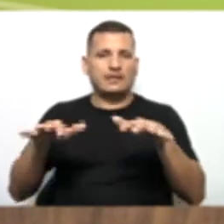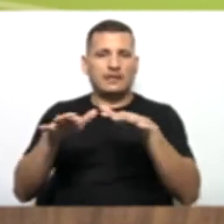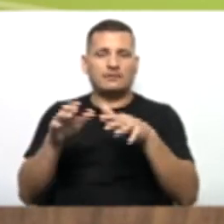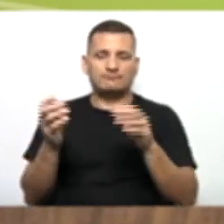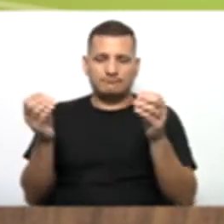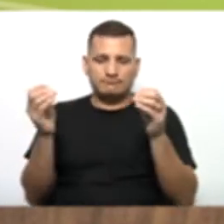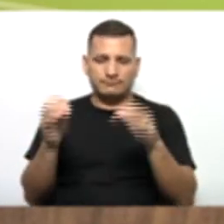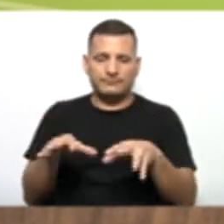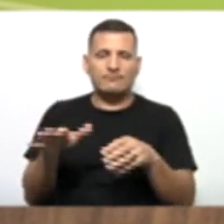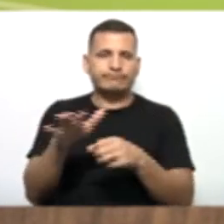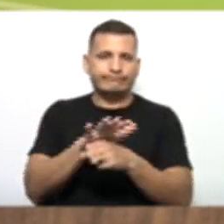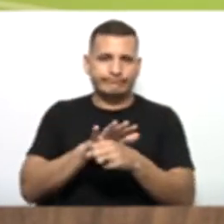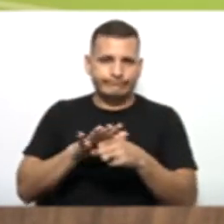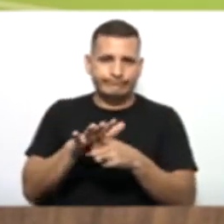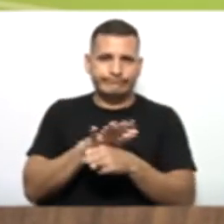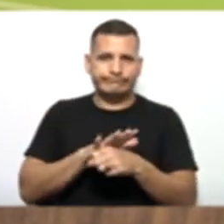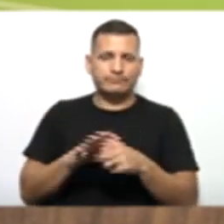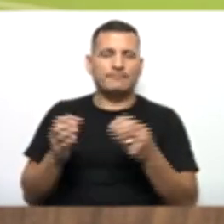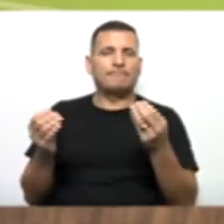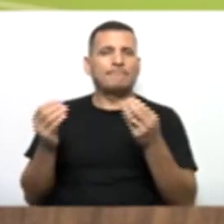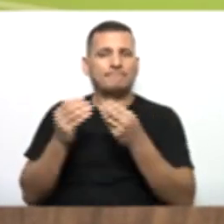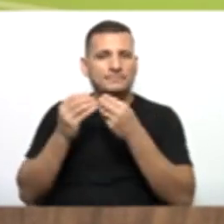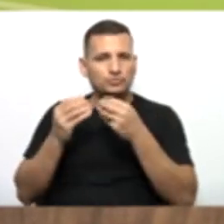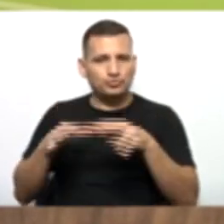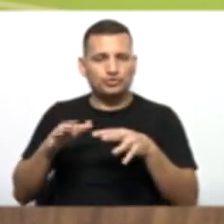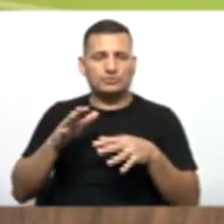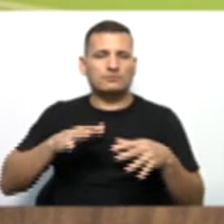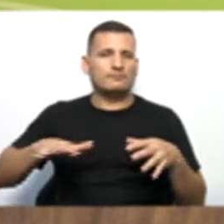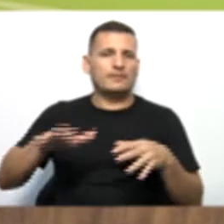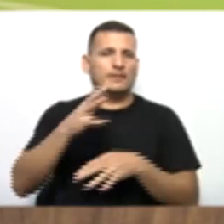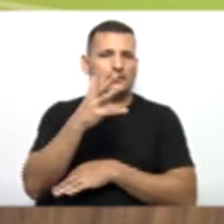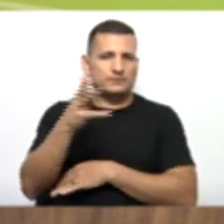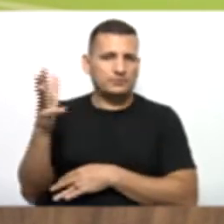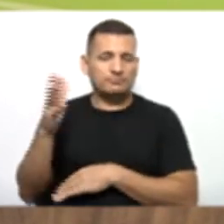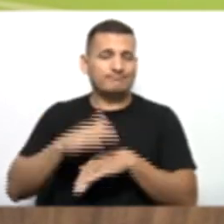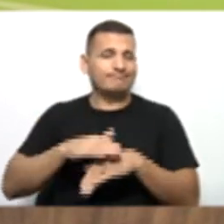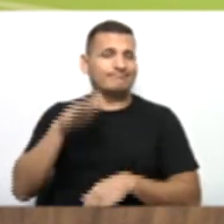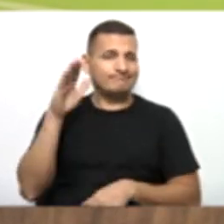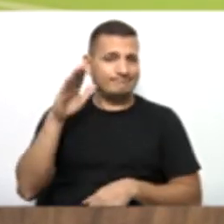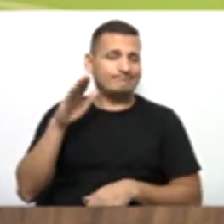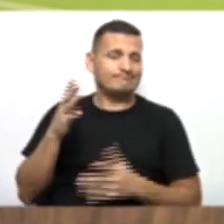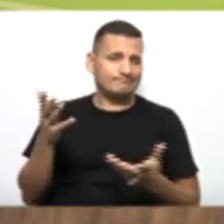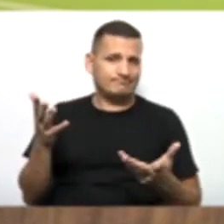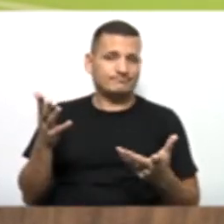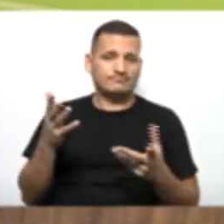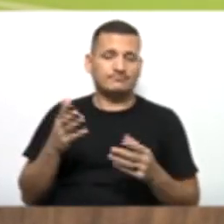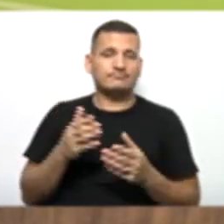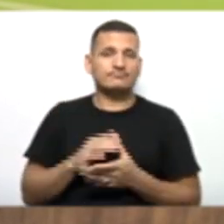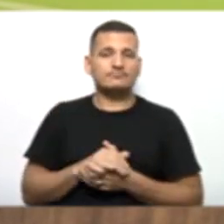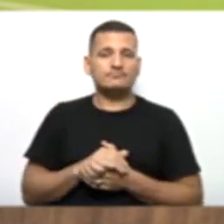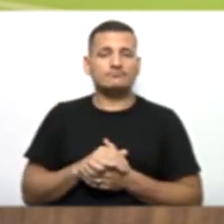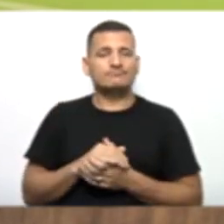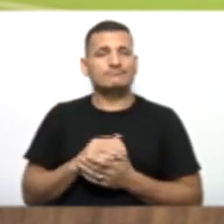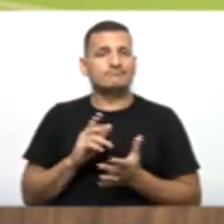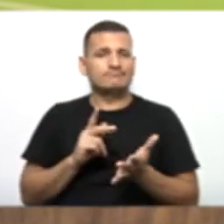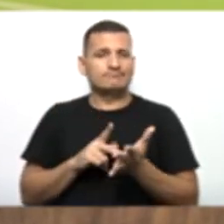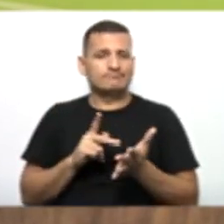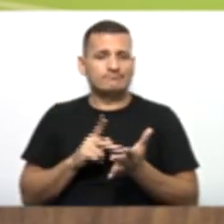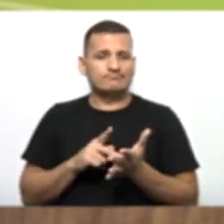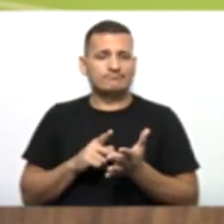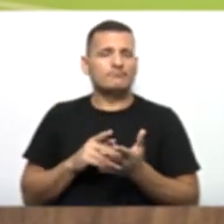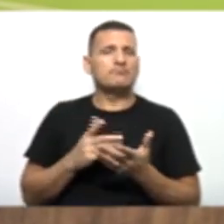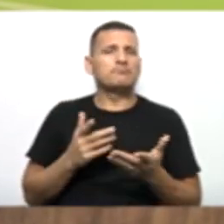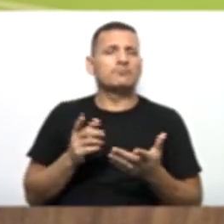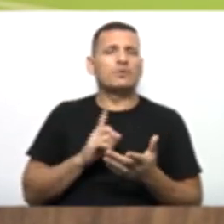espaço, né? A gente degrada o meio ambiente muito mais do que a gente precisava, infelizmente, não para um